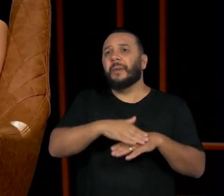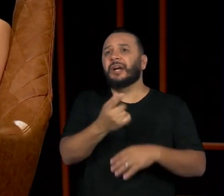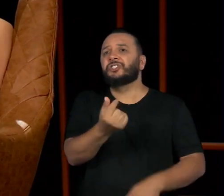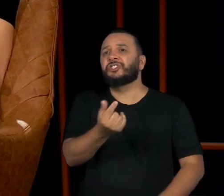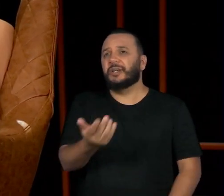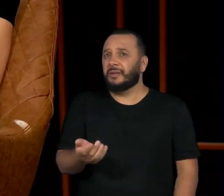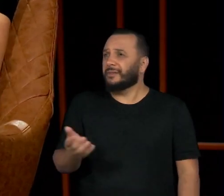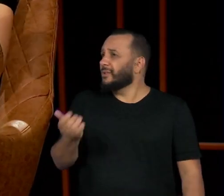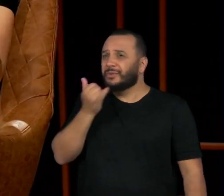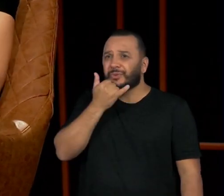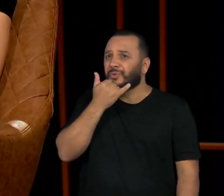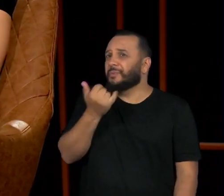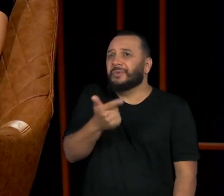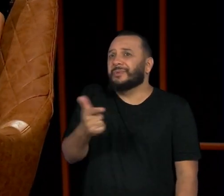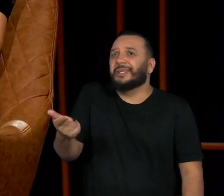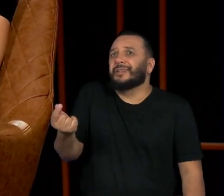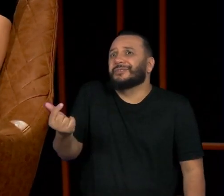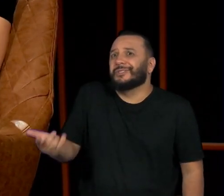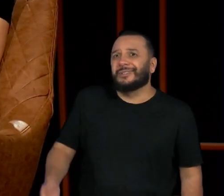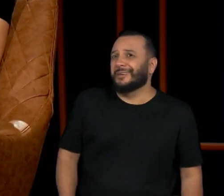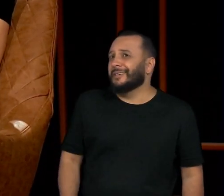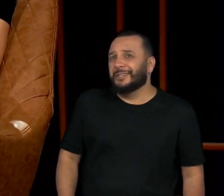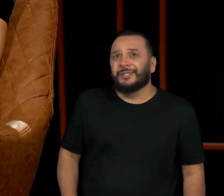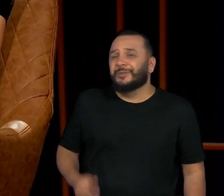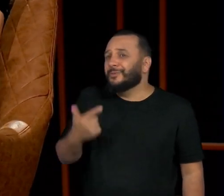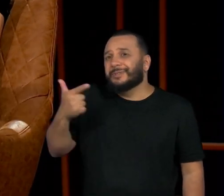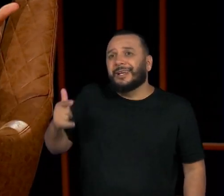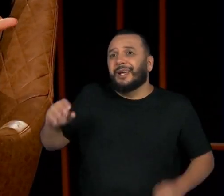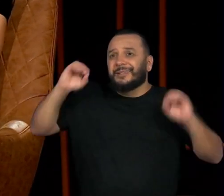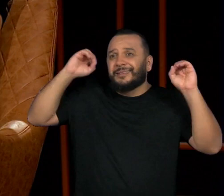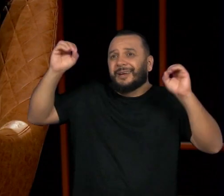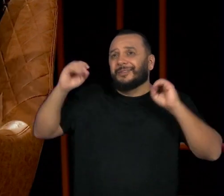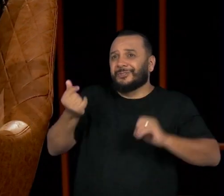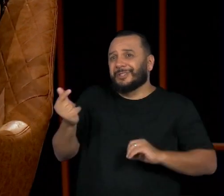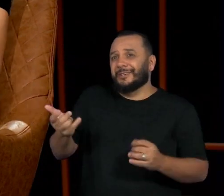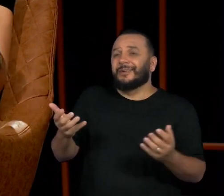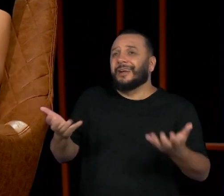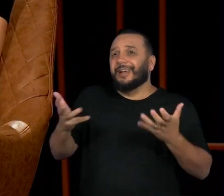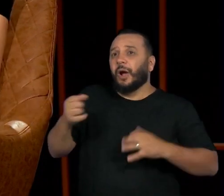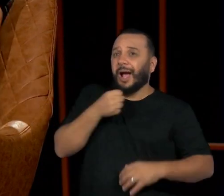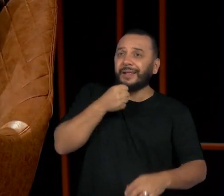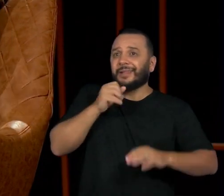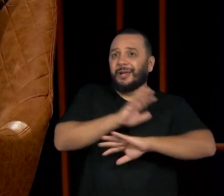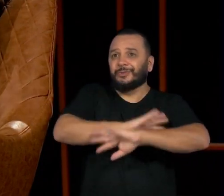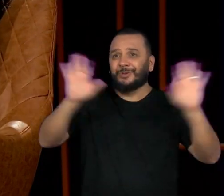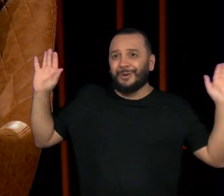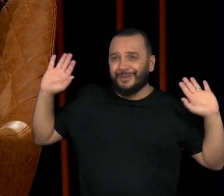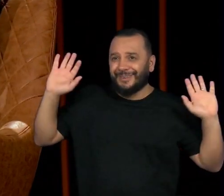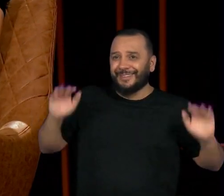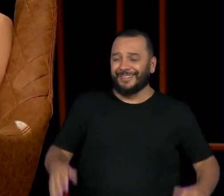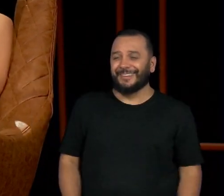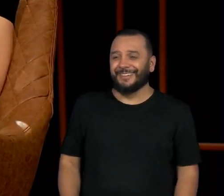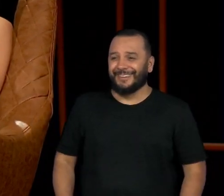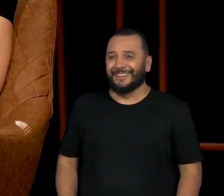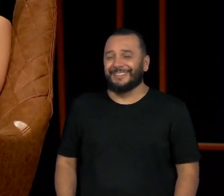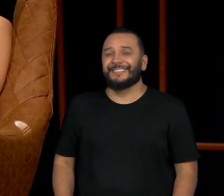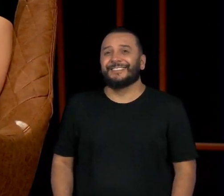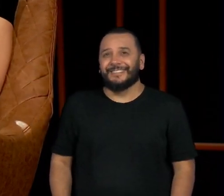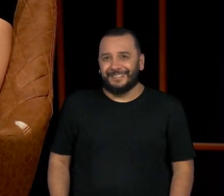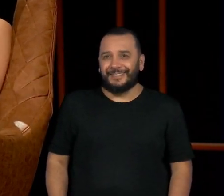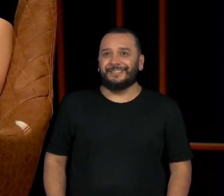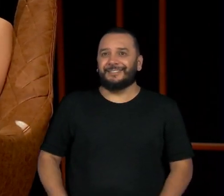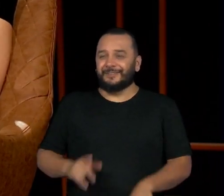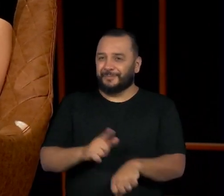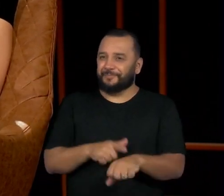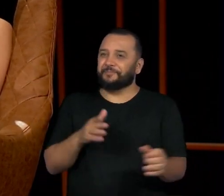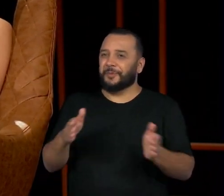ingresso. Então eu falei: ECAD, eu não tenho mais um puto, assim, não dá, eu quero só cantar e tal. Então, é um momento